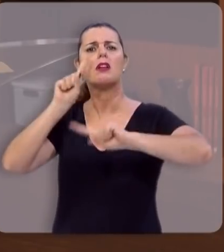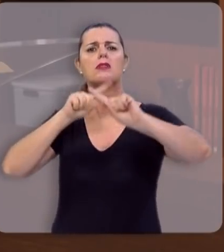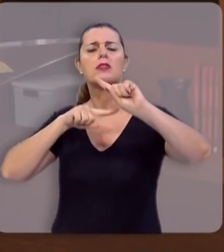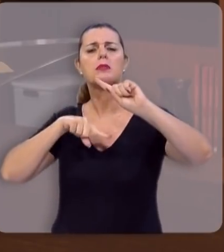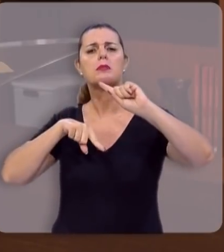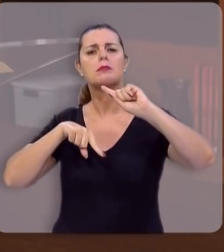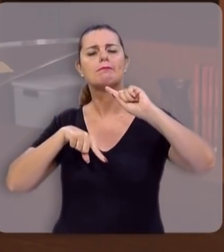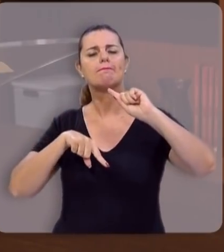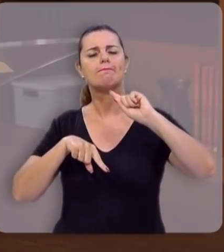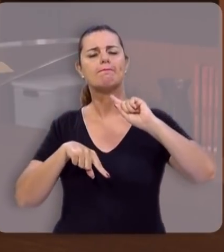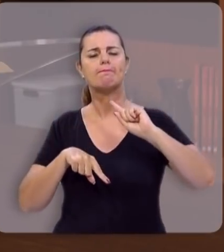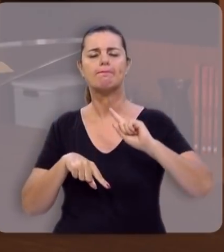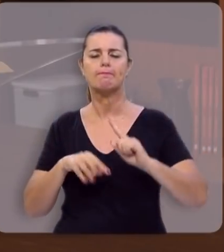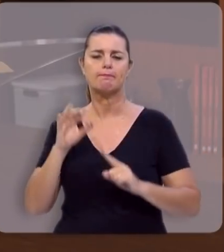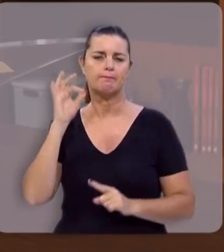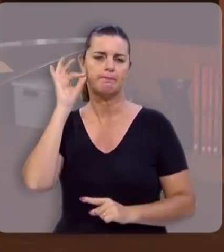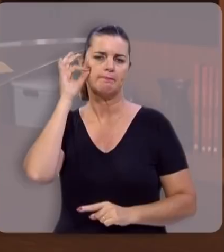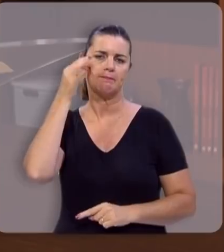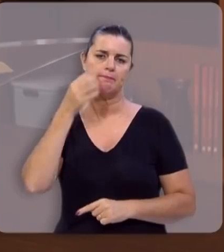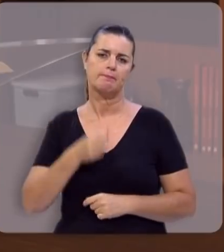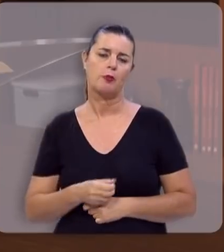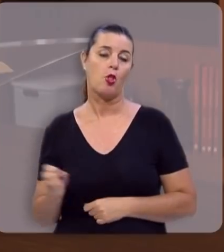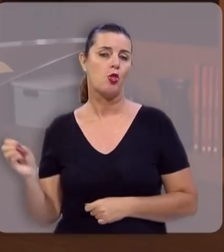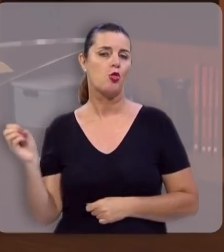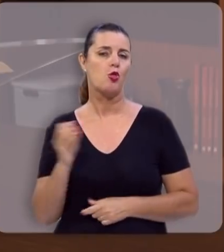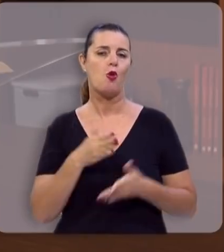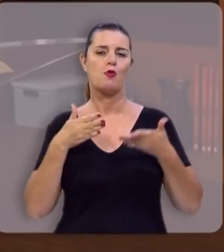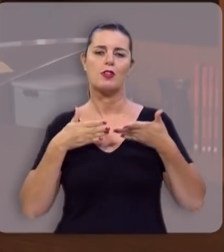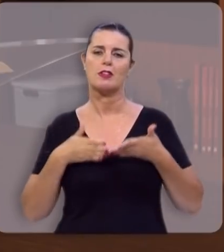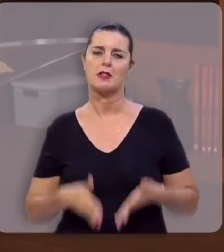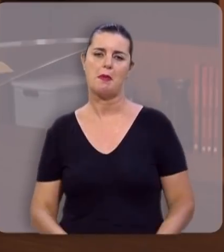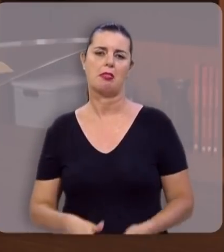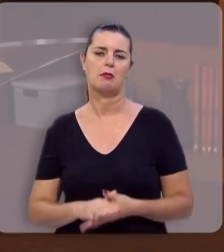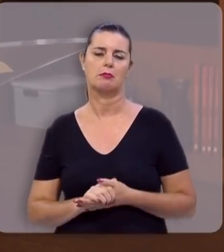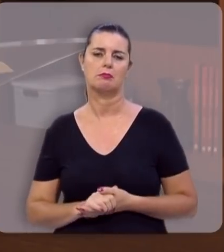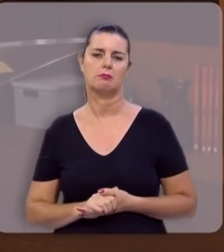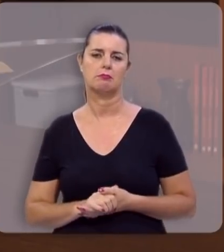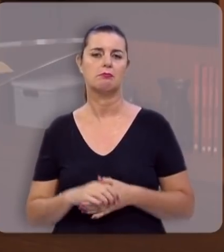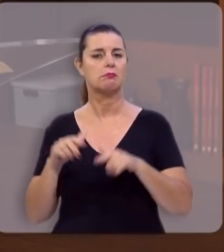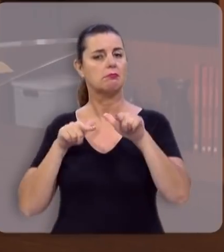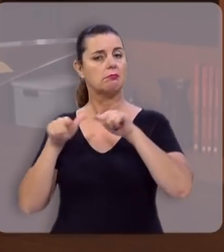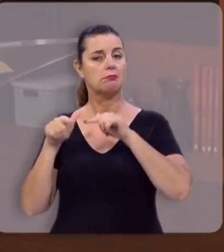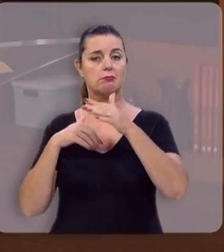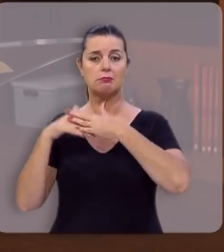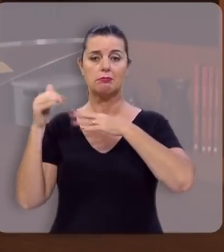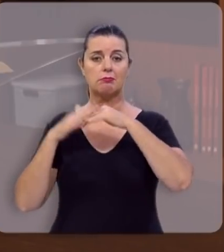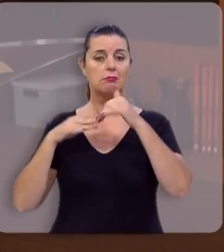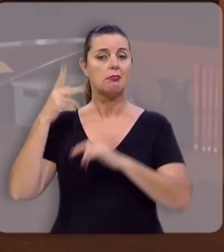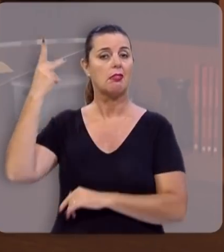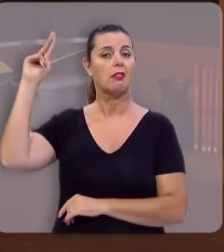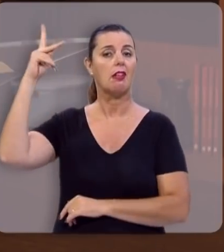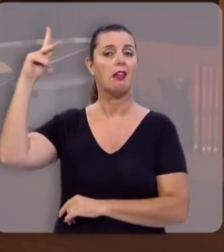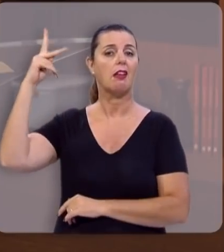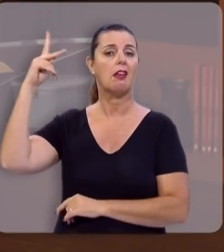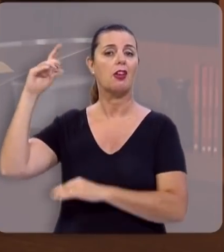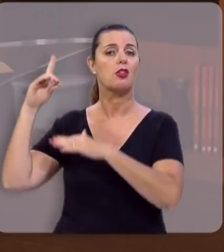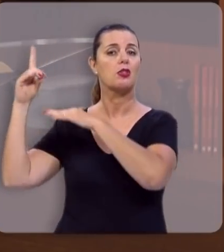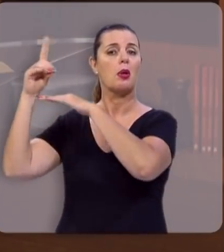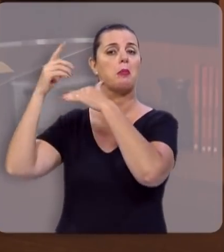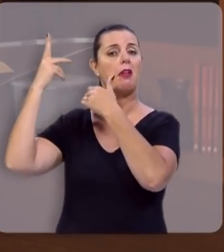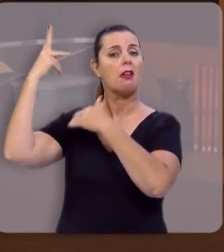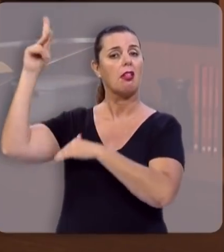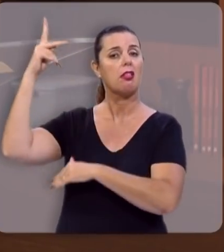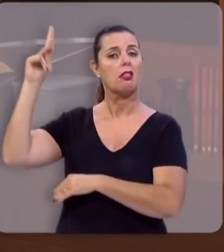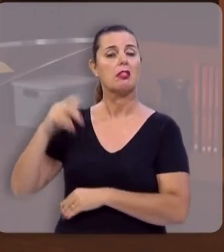mesmo. Novo nascimento. É obra de Deus, soberanamente obra de Deus.